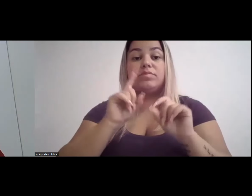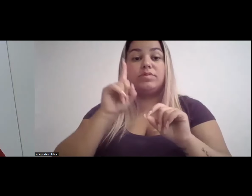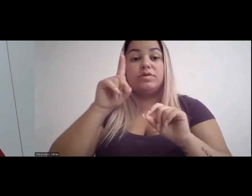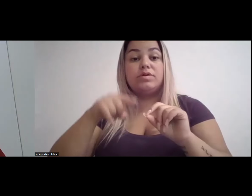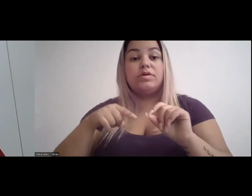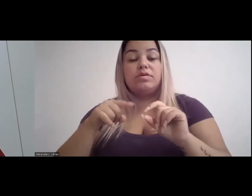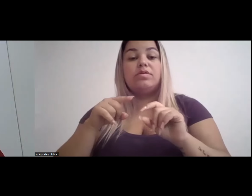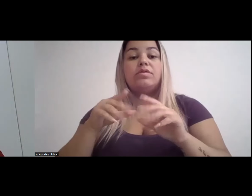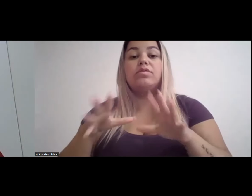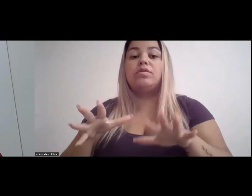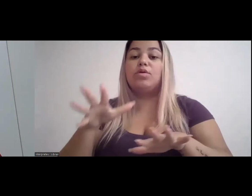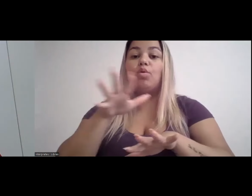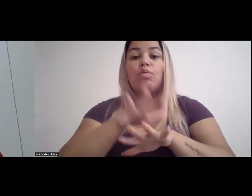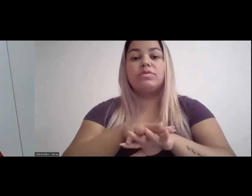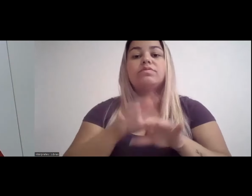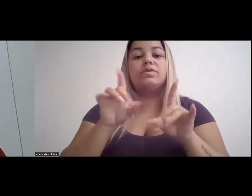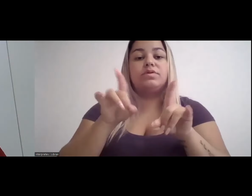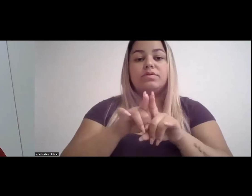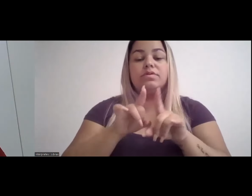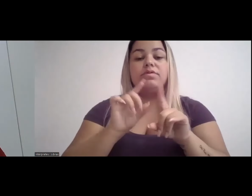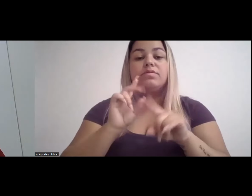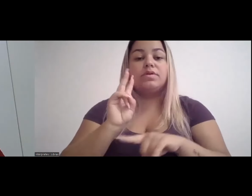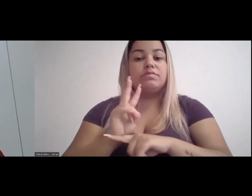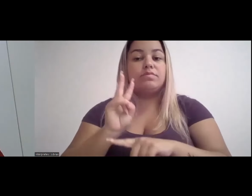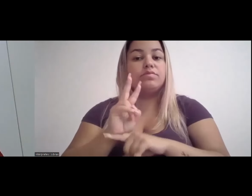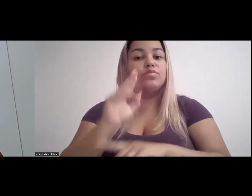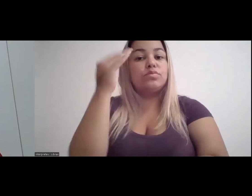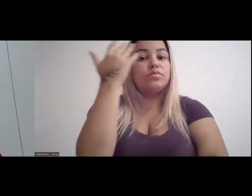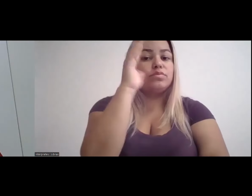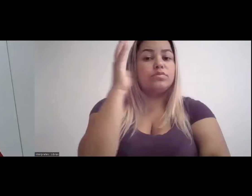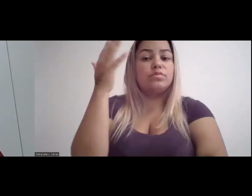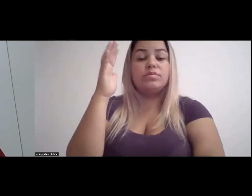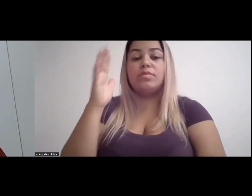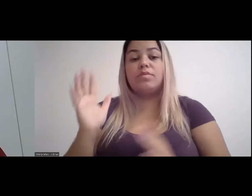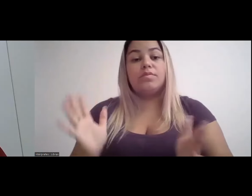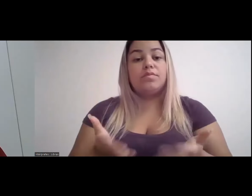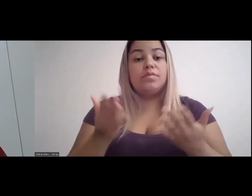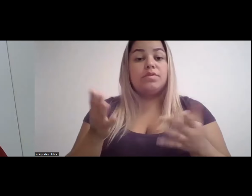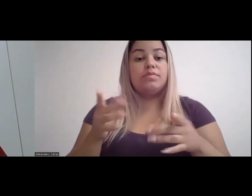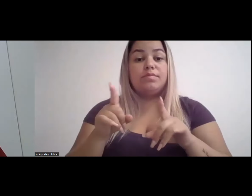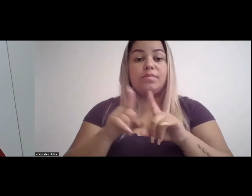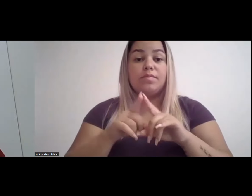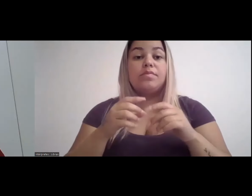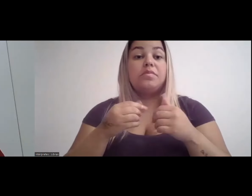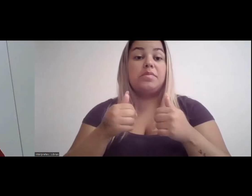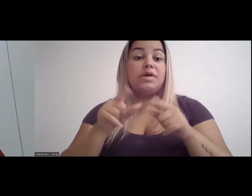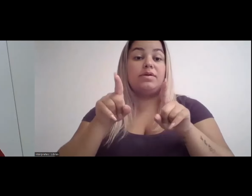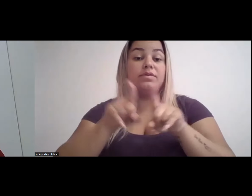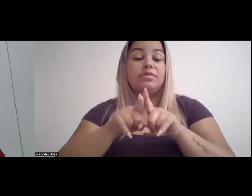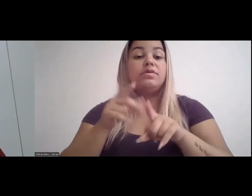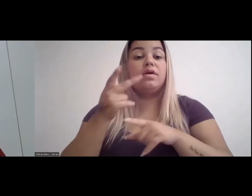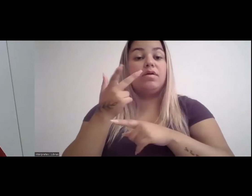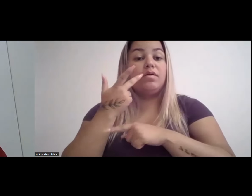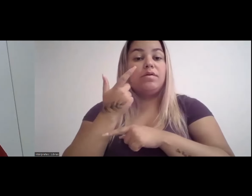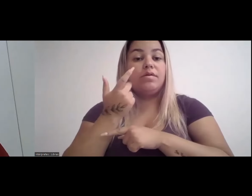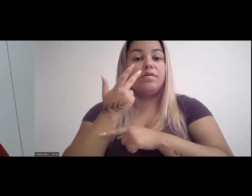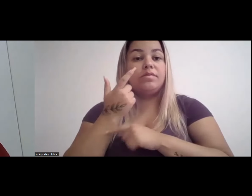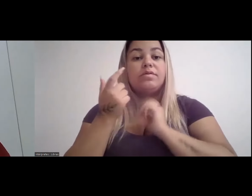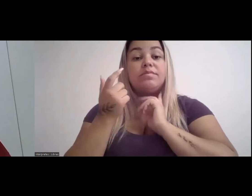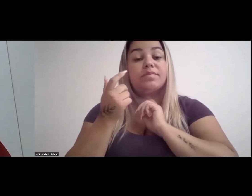desenvolvimento inclusivo, que preserve o meio ambiente, mas que também promova o bem-estar social, que promova um